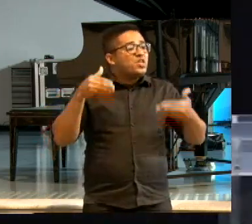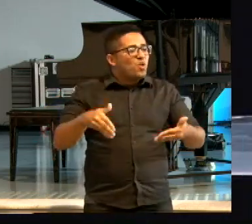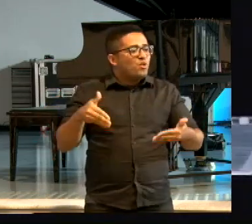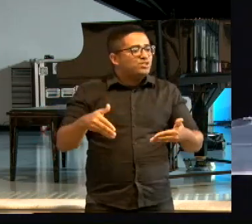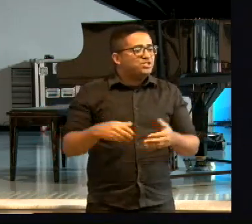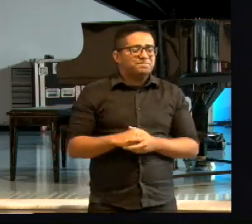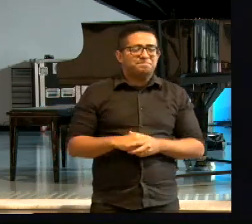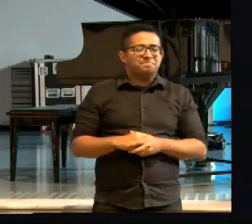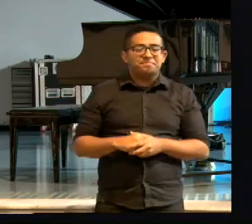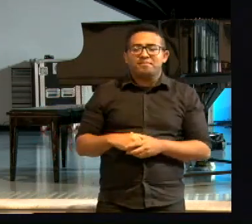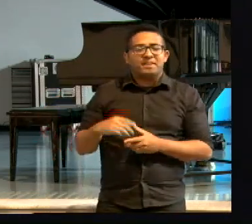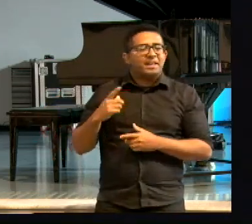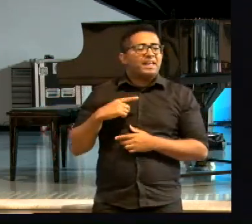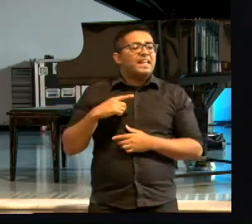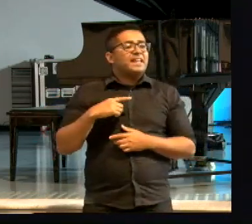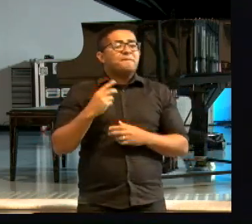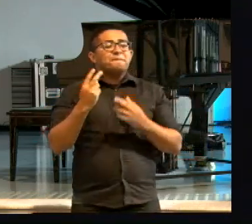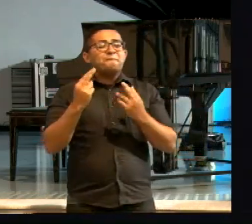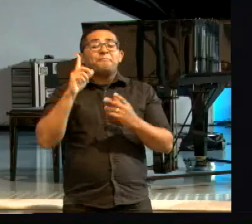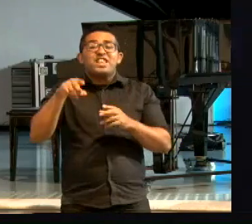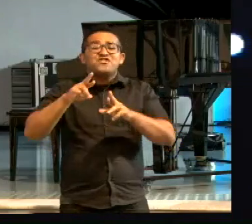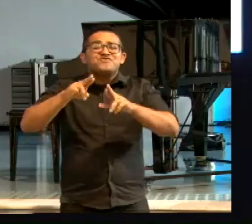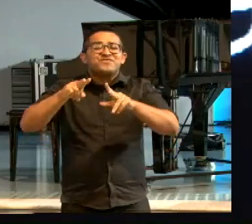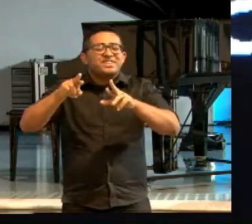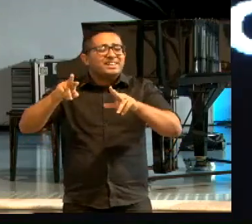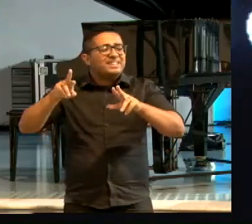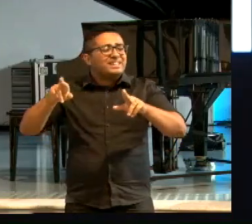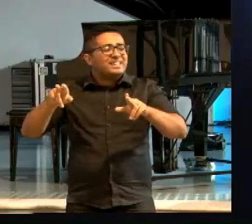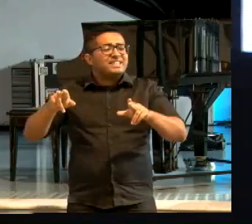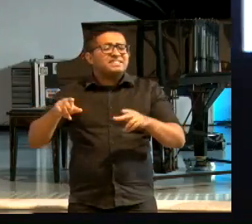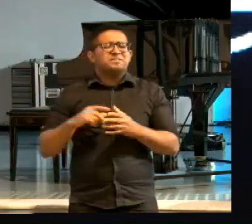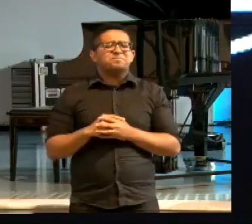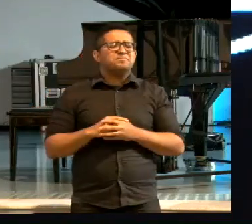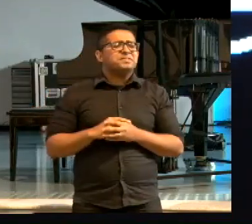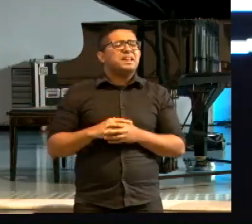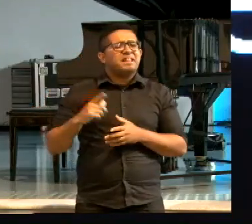forma de trabalhar e produzir era tão diferente que,